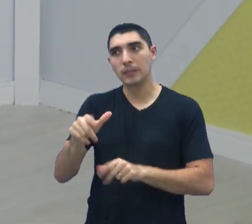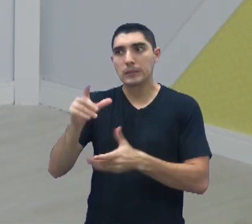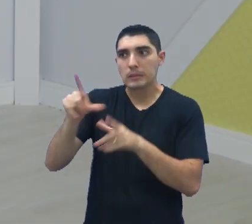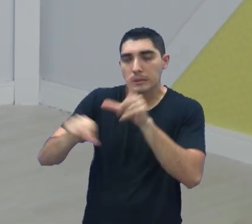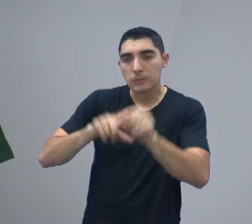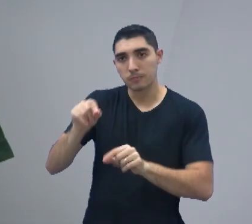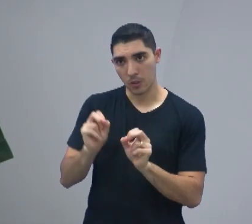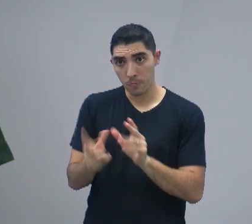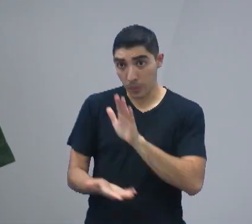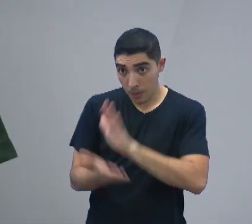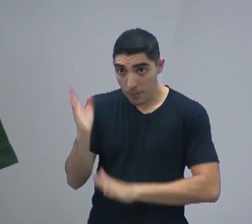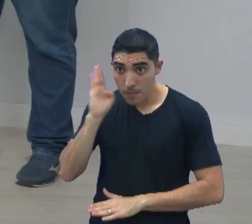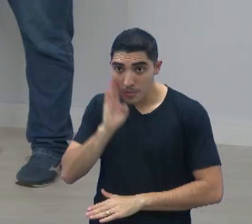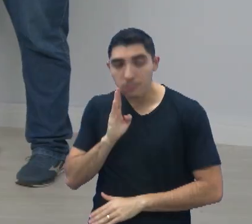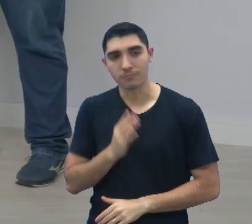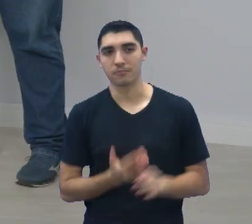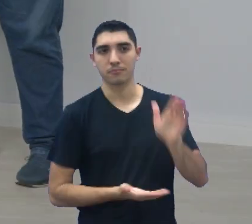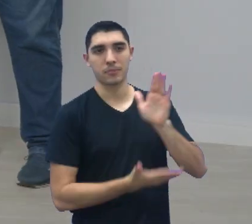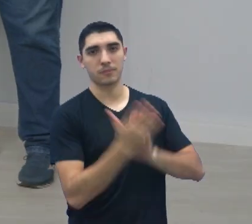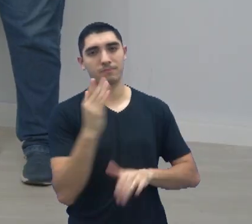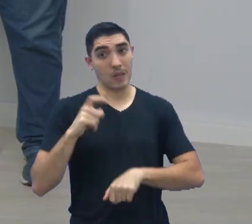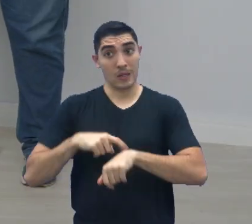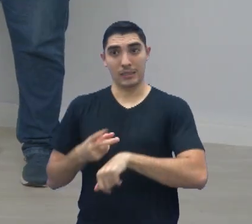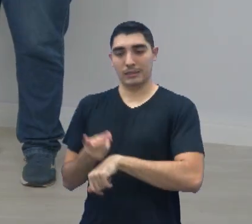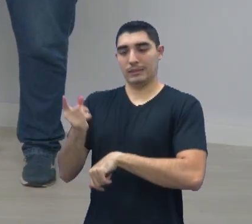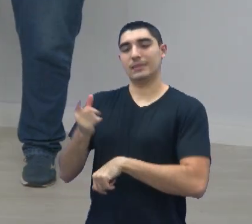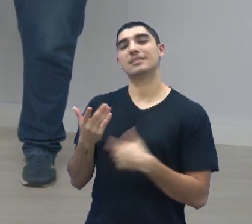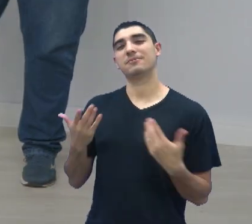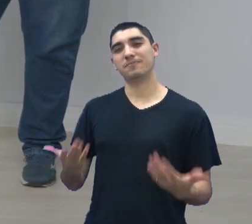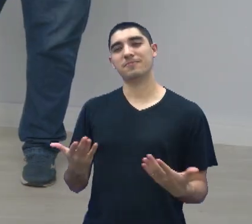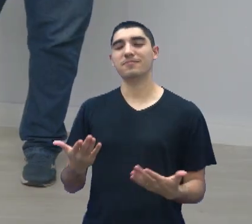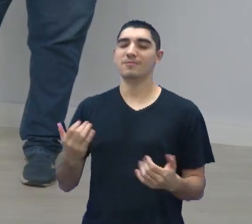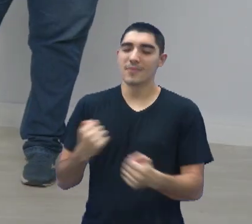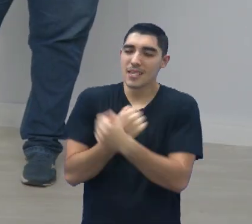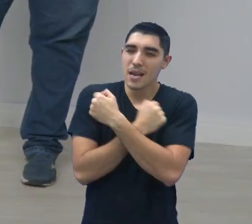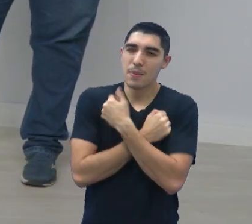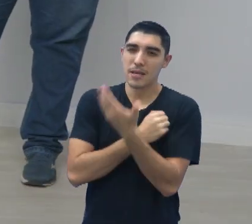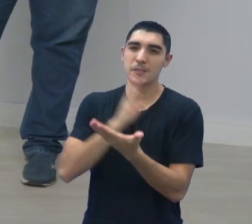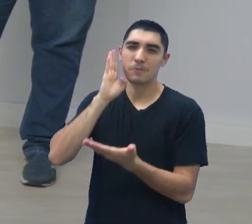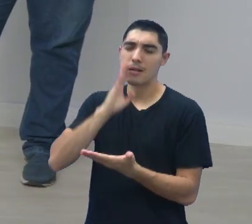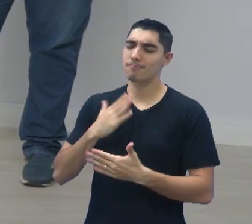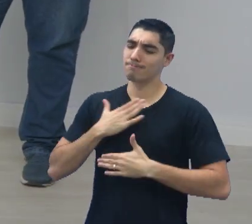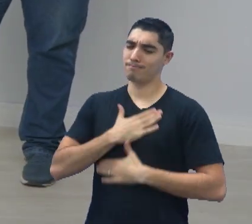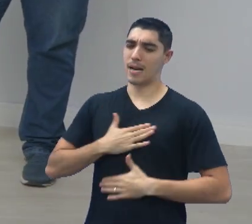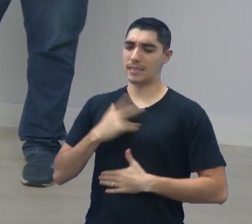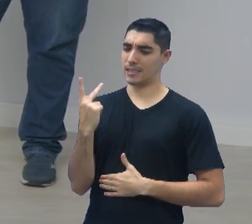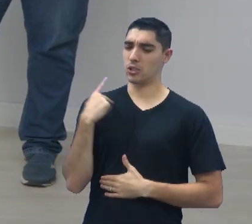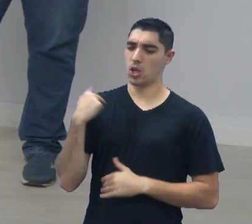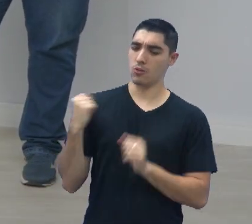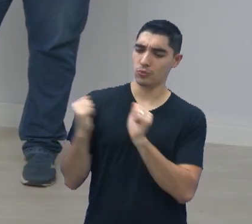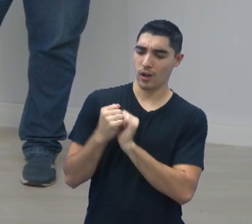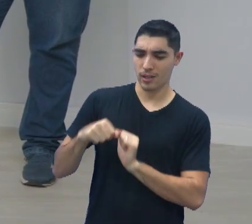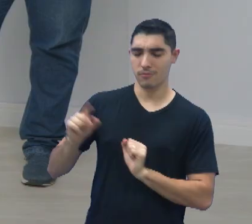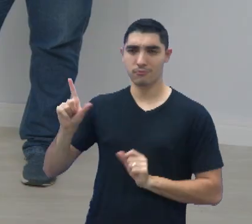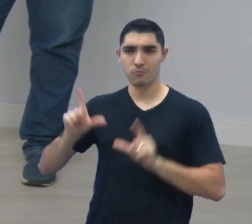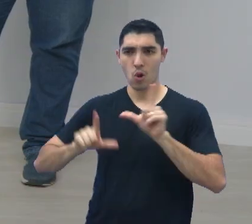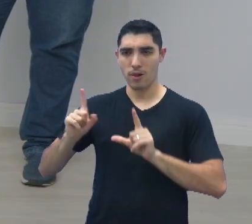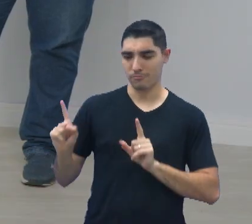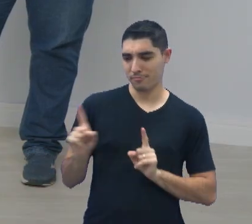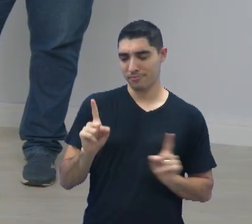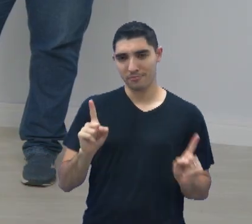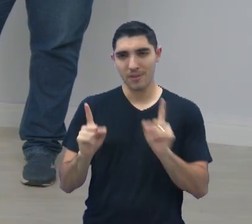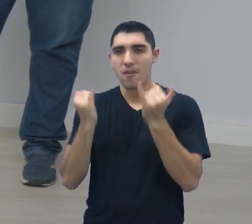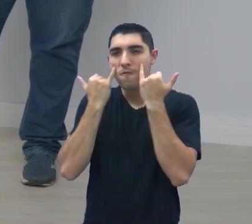Paulito, vamos embora? Partiu. Tá na hora, né? Paulito, grande abraço para você, é sempre um prazer recebê-lo aqui no Hora do Esporte, dividir as